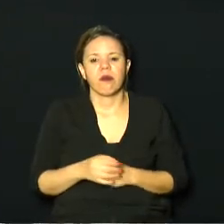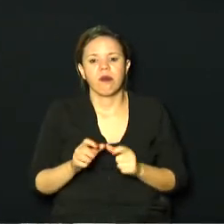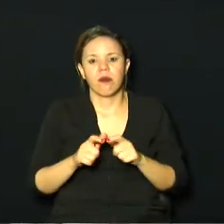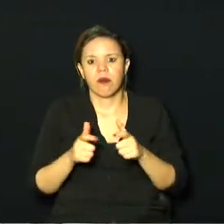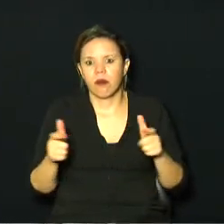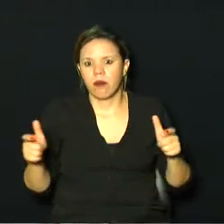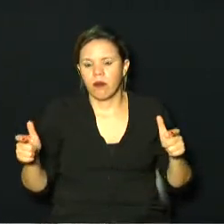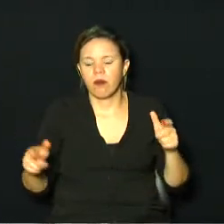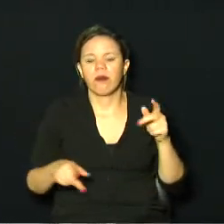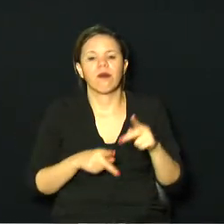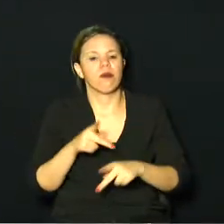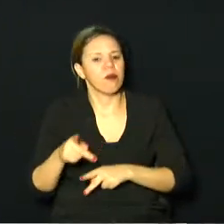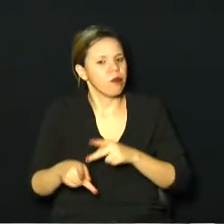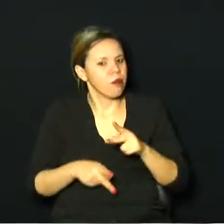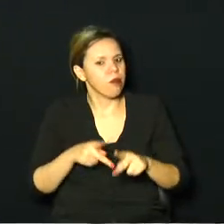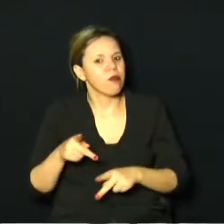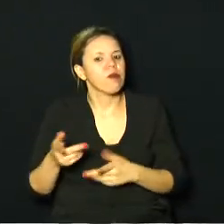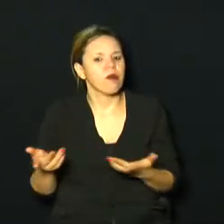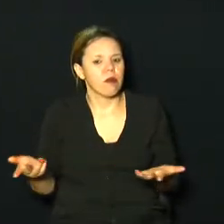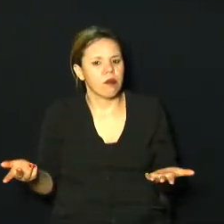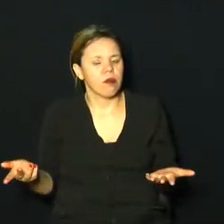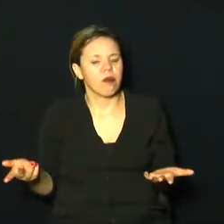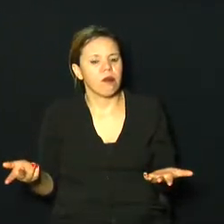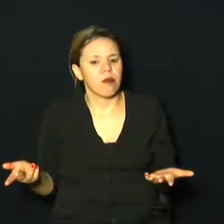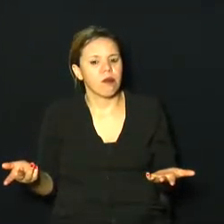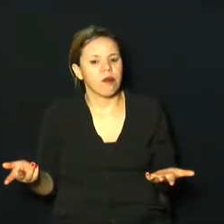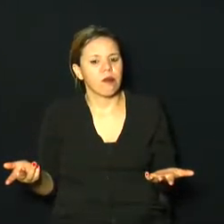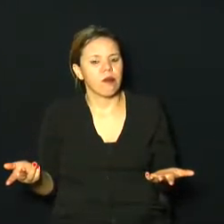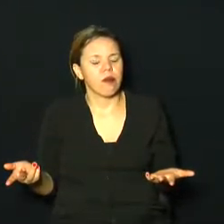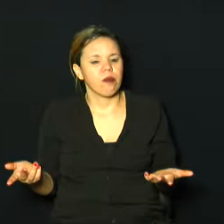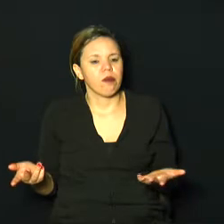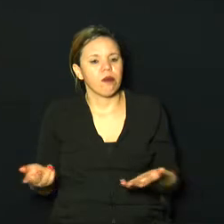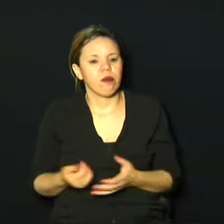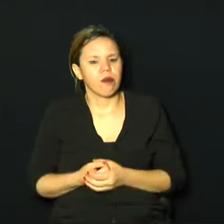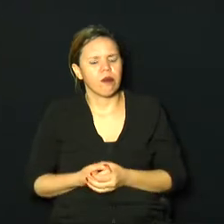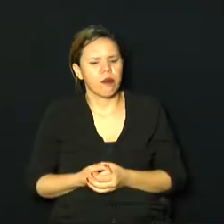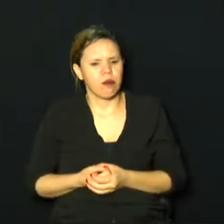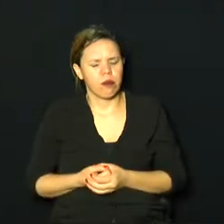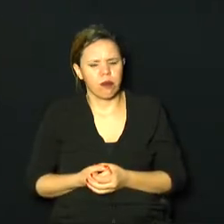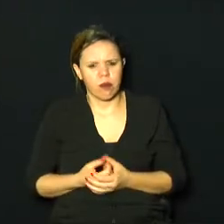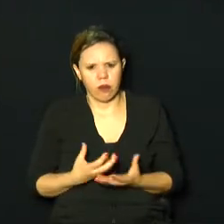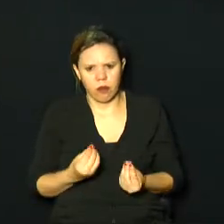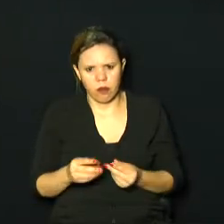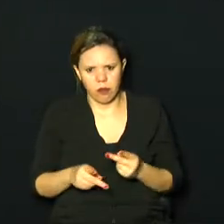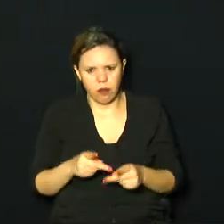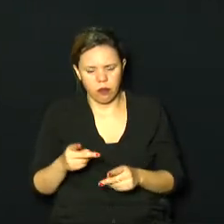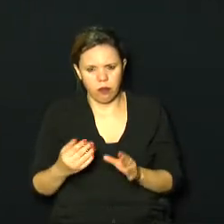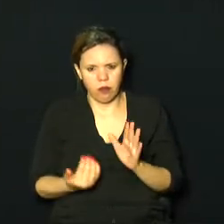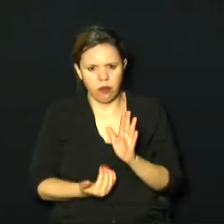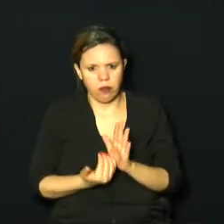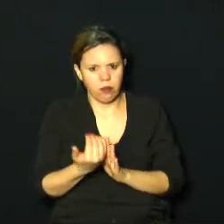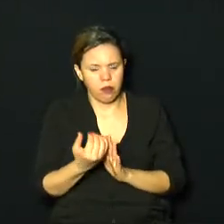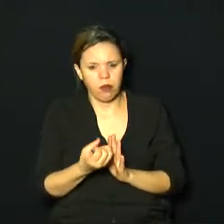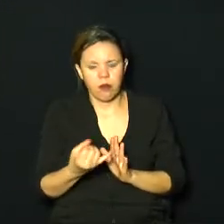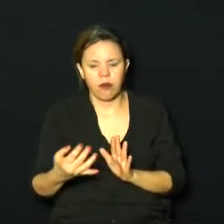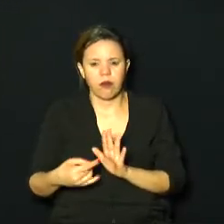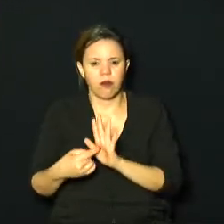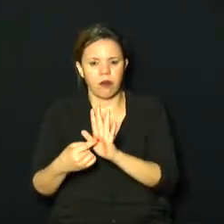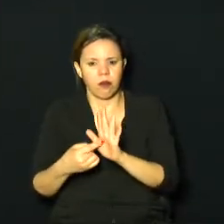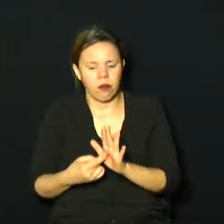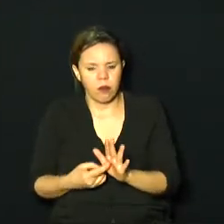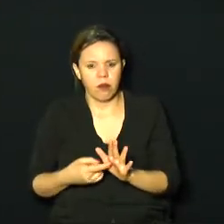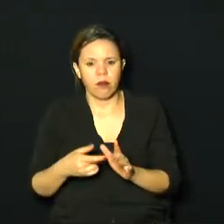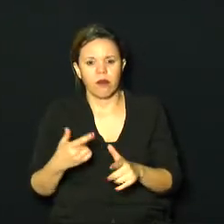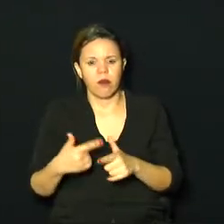maioria das pessoas são pessoas que são, 62 pessoas da ocupação apresentaram problema de hipertensão